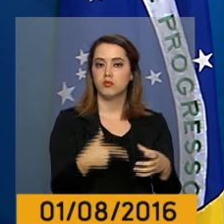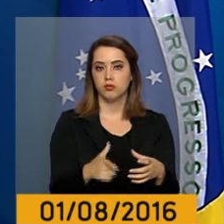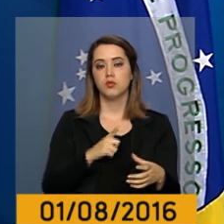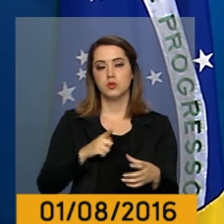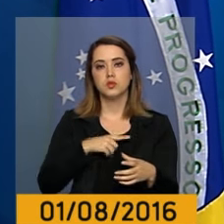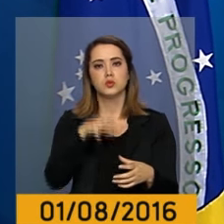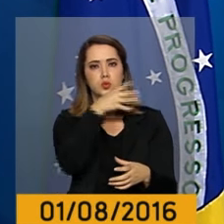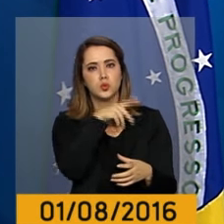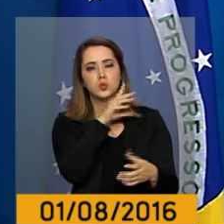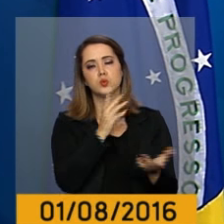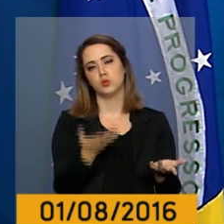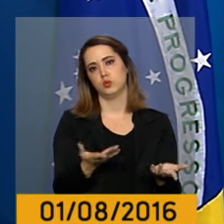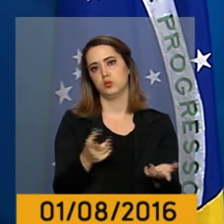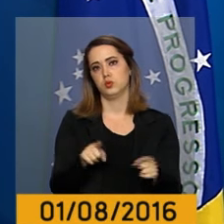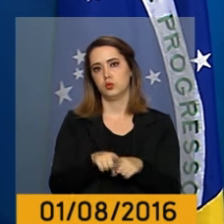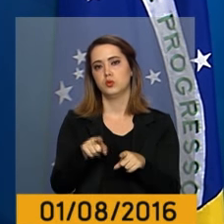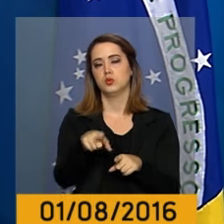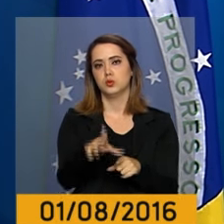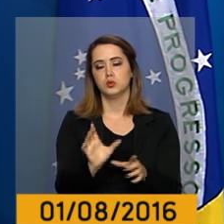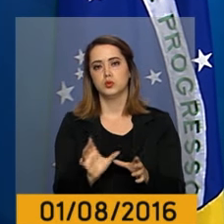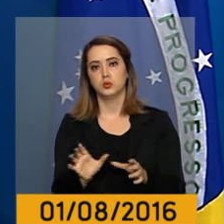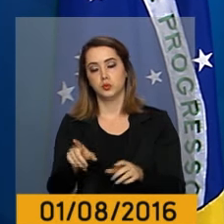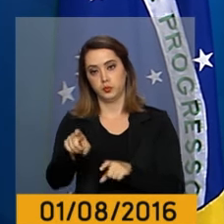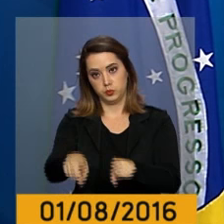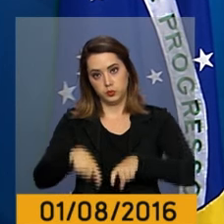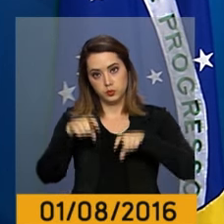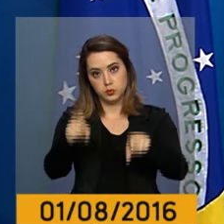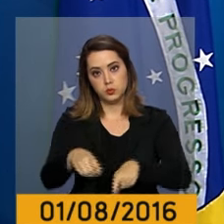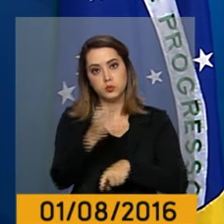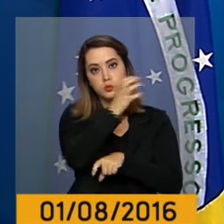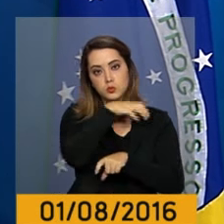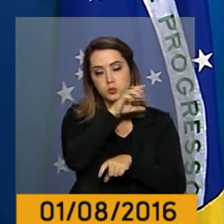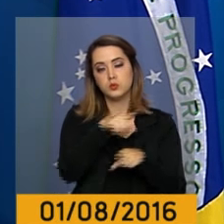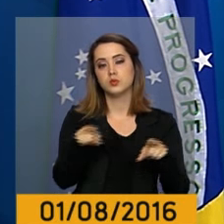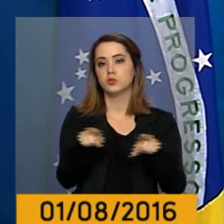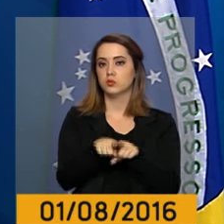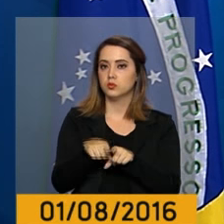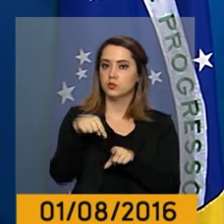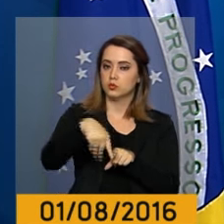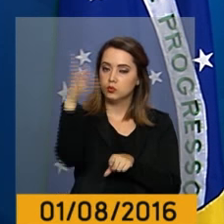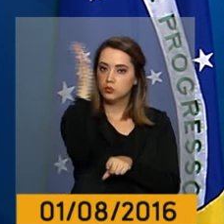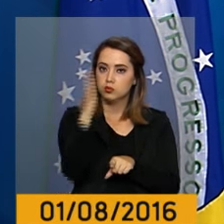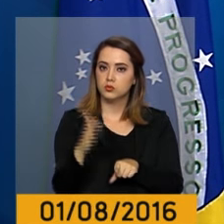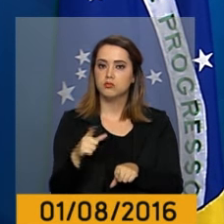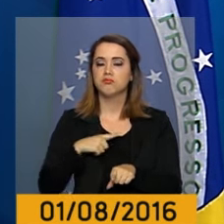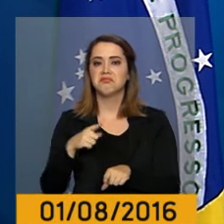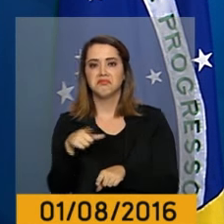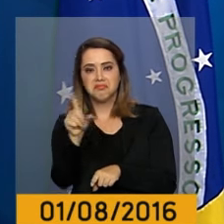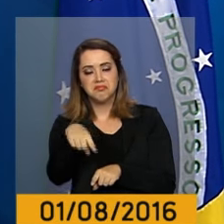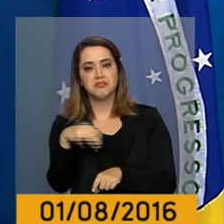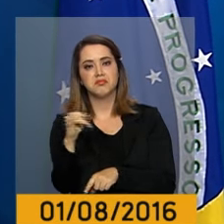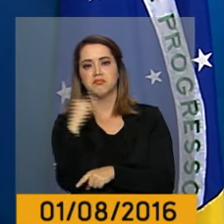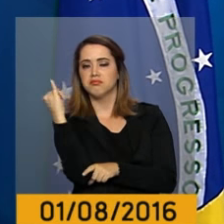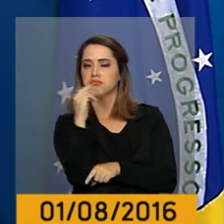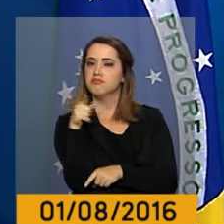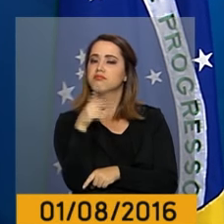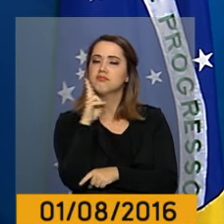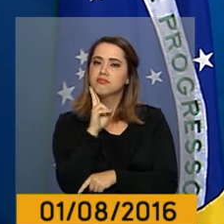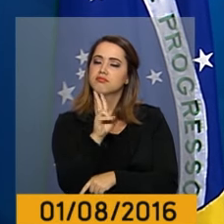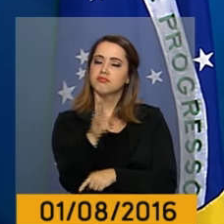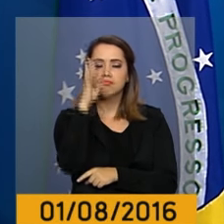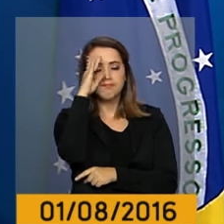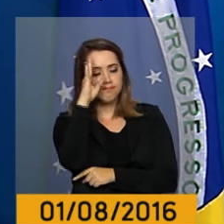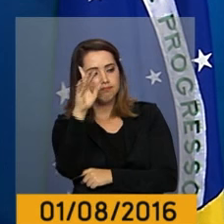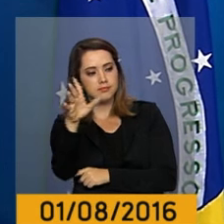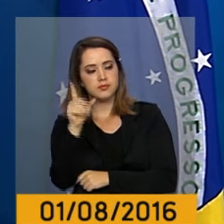daqueles que se voltam para a agropecuária e para o agronegócio no Brasil. E interessante, viu, Blairo, que eu imaginei, quando